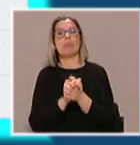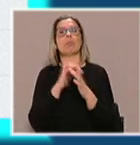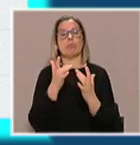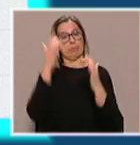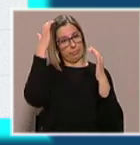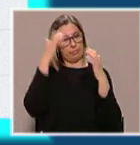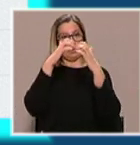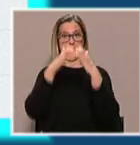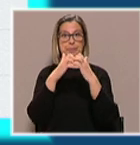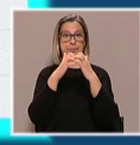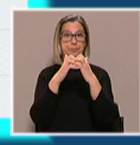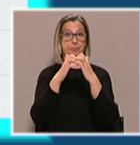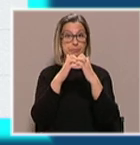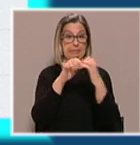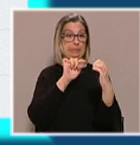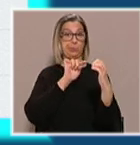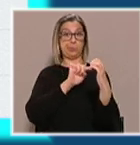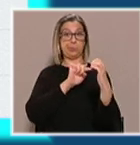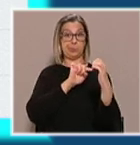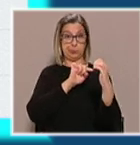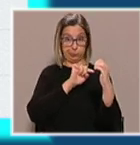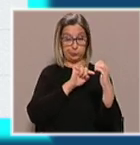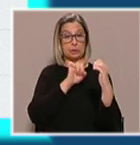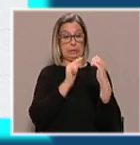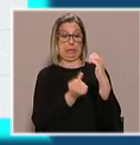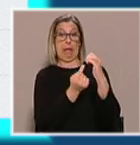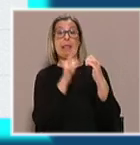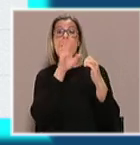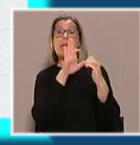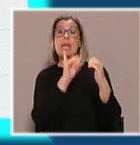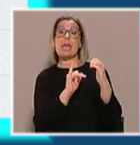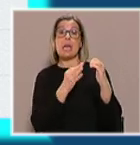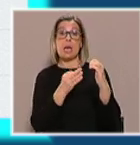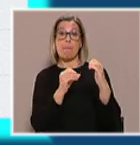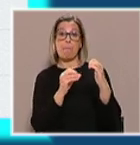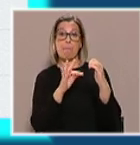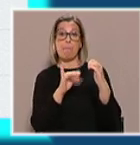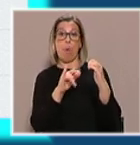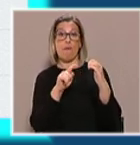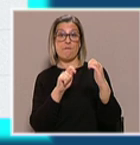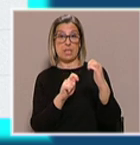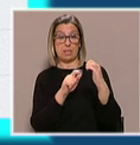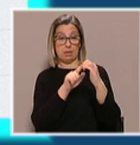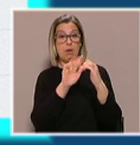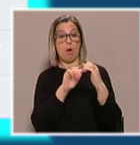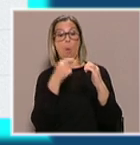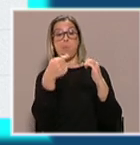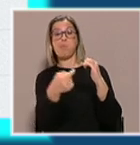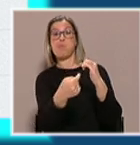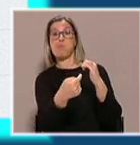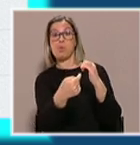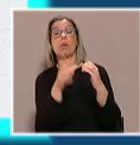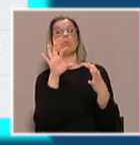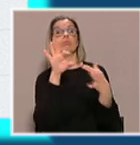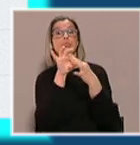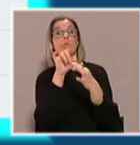hipófise, verificamos ainda que a hipófise é constituída por outro lóbulo, o lóbulo anterior, de natureza